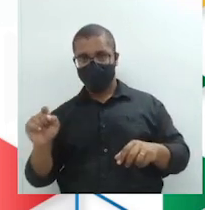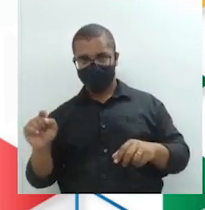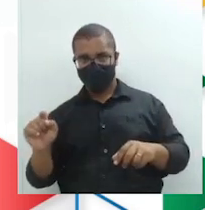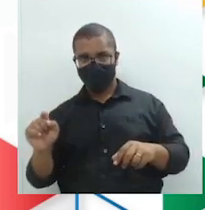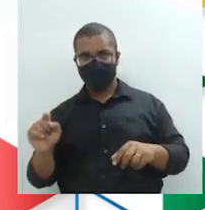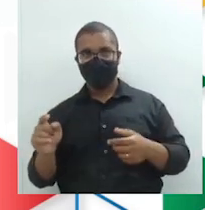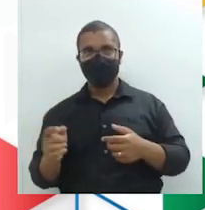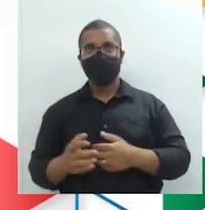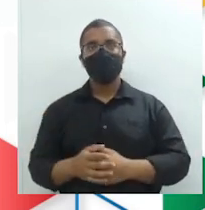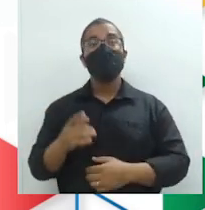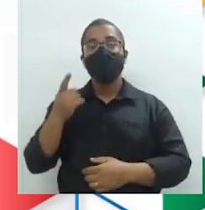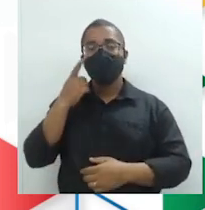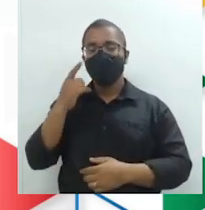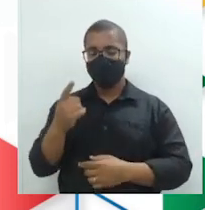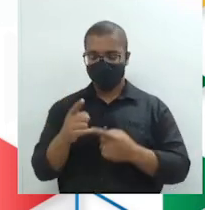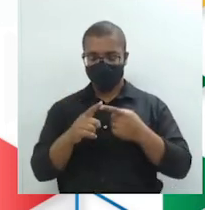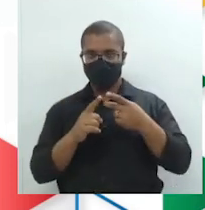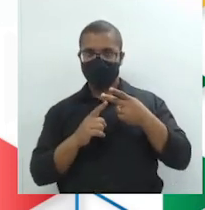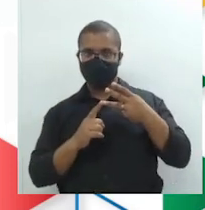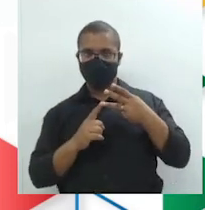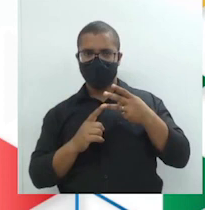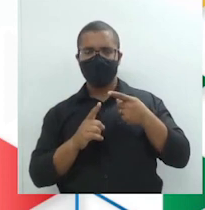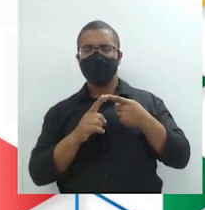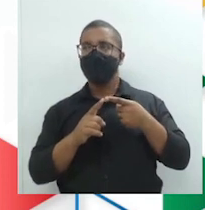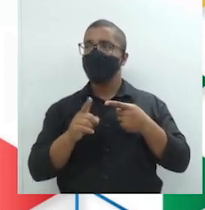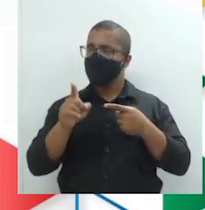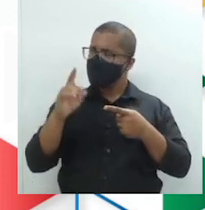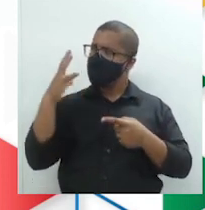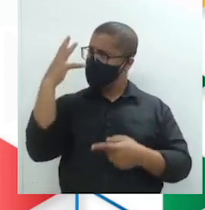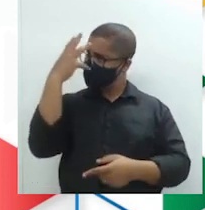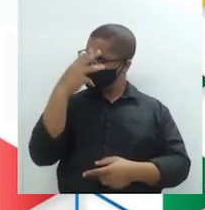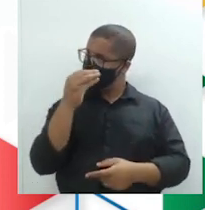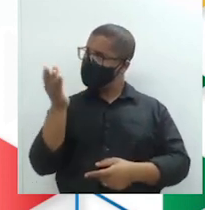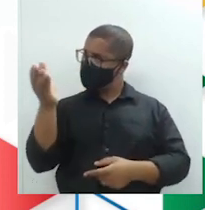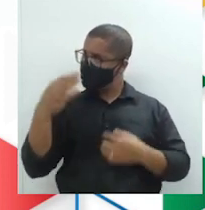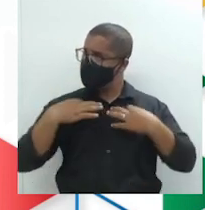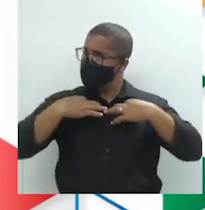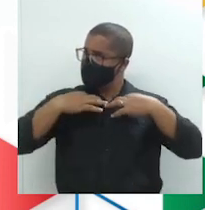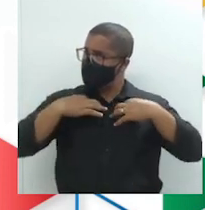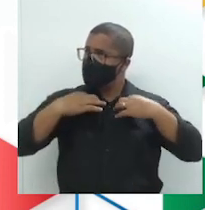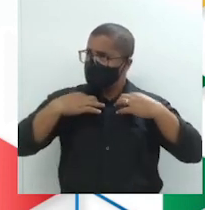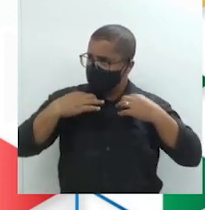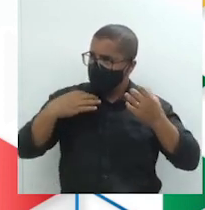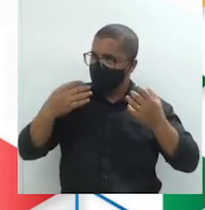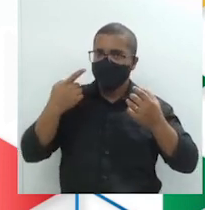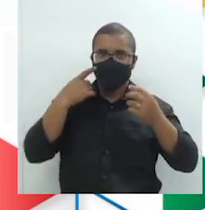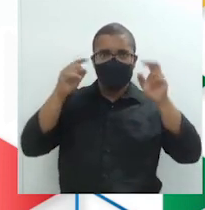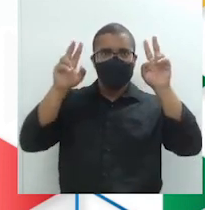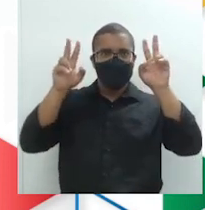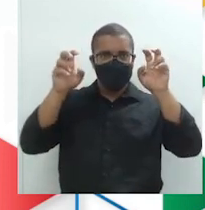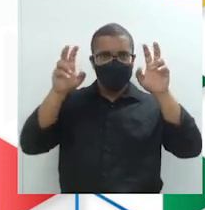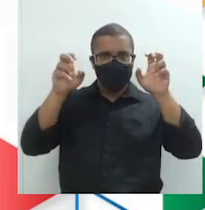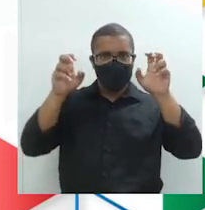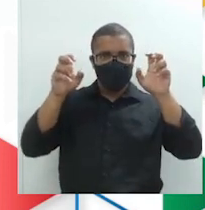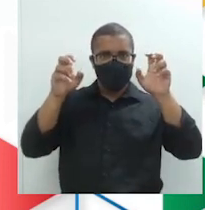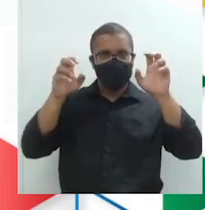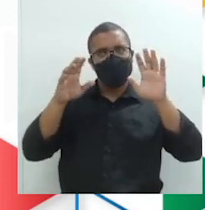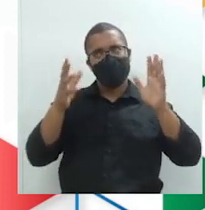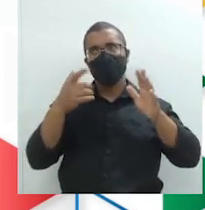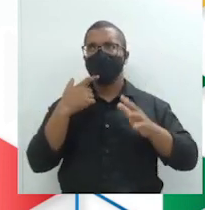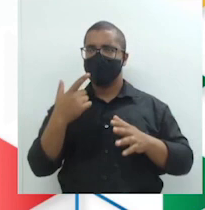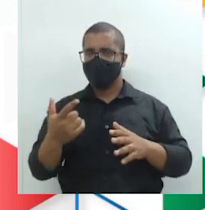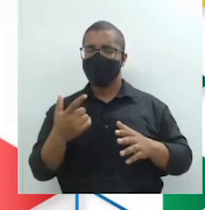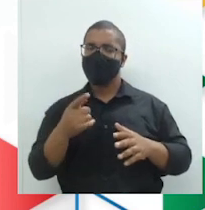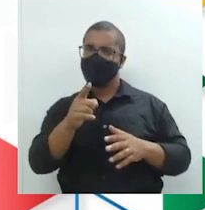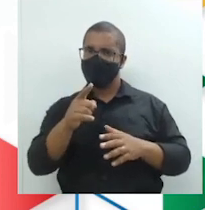tenho 3 exemplos para vocês. Como você está lindo nessa roupa, veja que está entre aspas. Claro que está dizendo